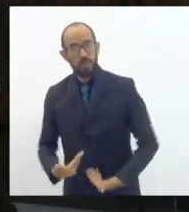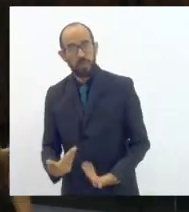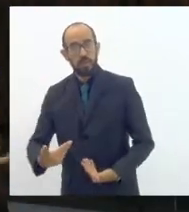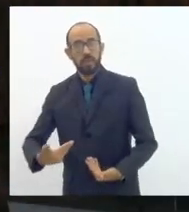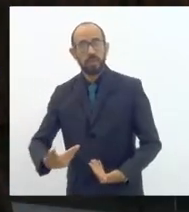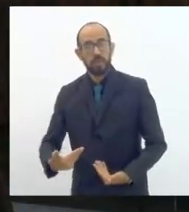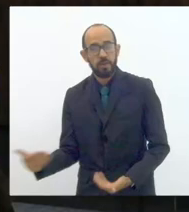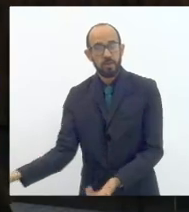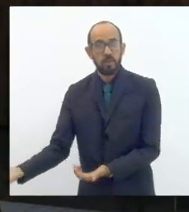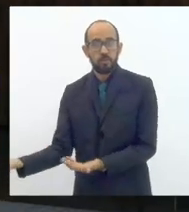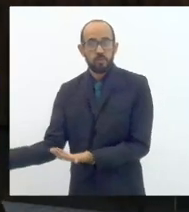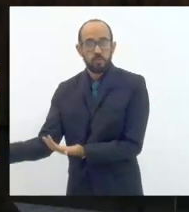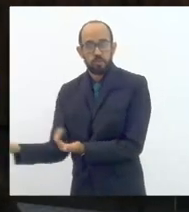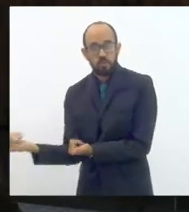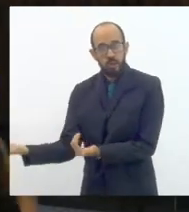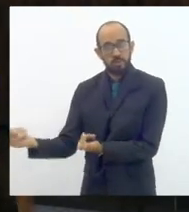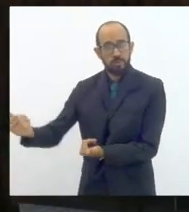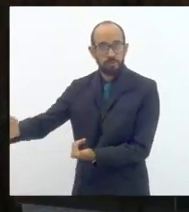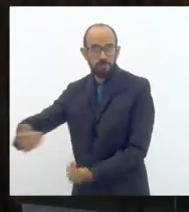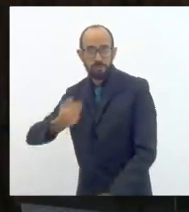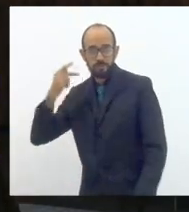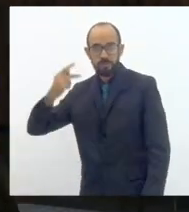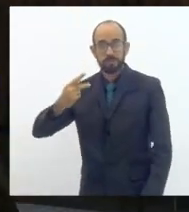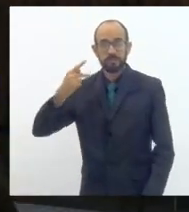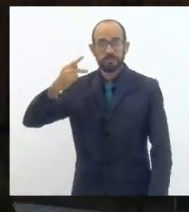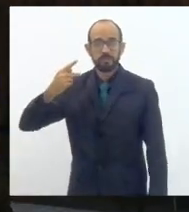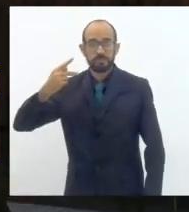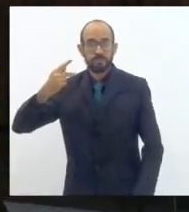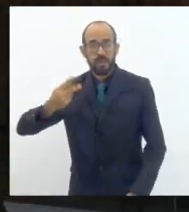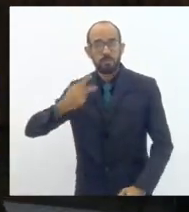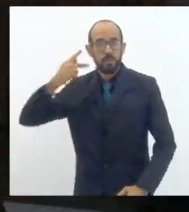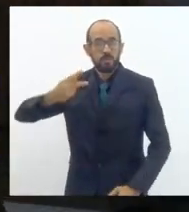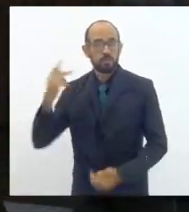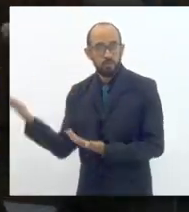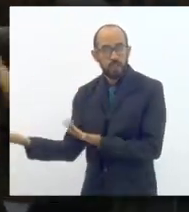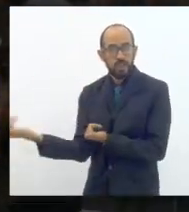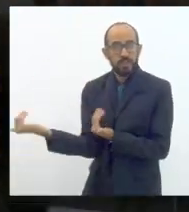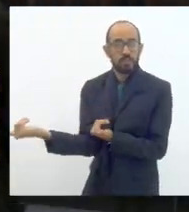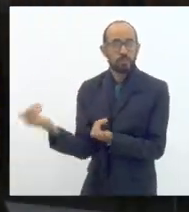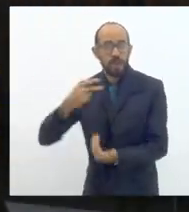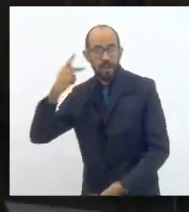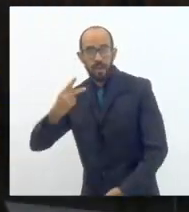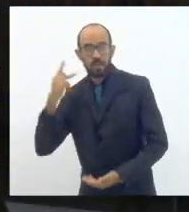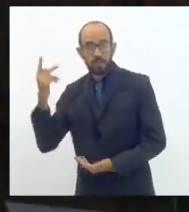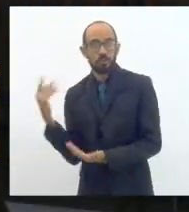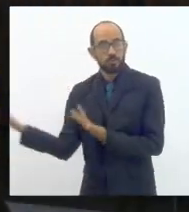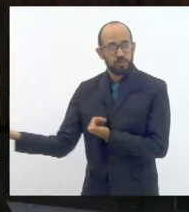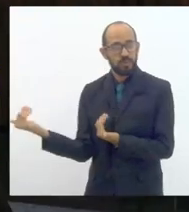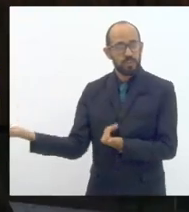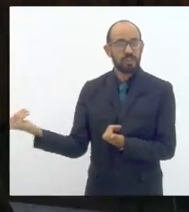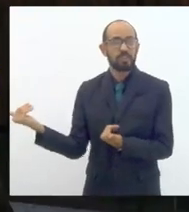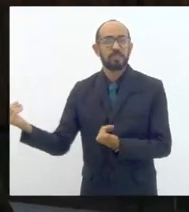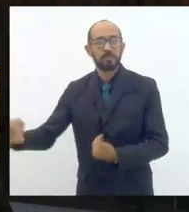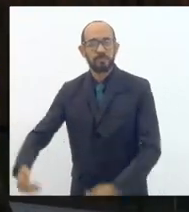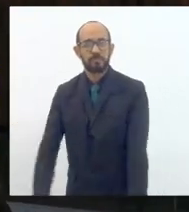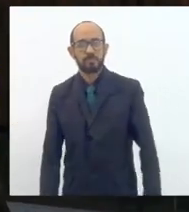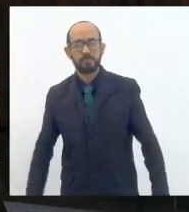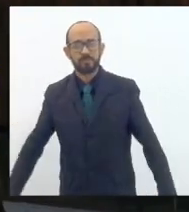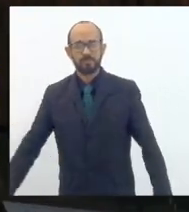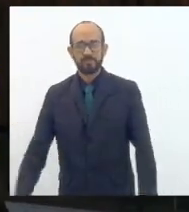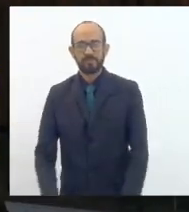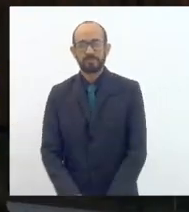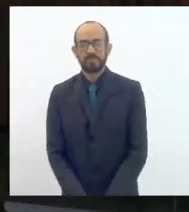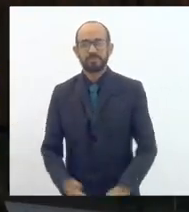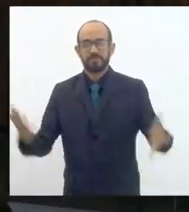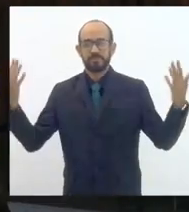Sou eu, Parlamento Juvenil, Parlamento Juvenil, Parlamento Juvenil.